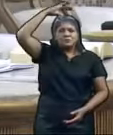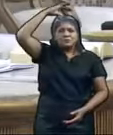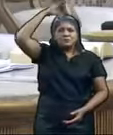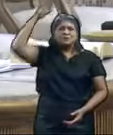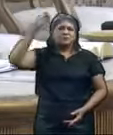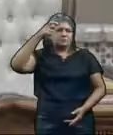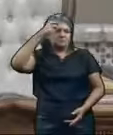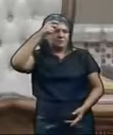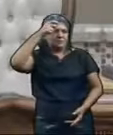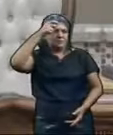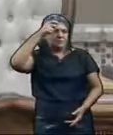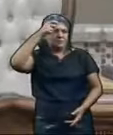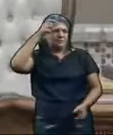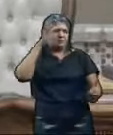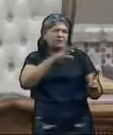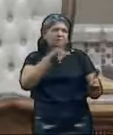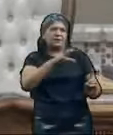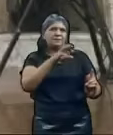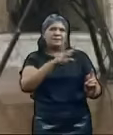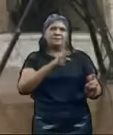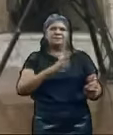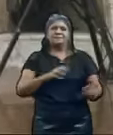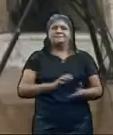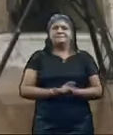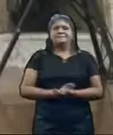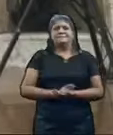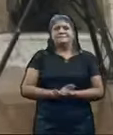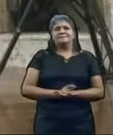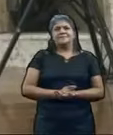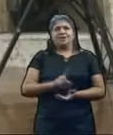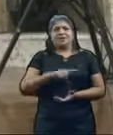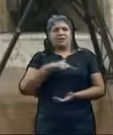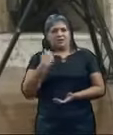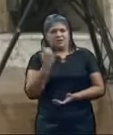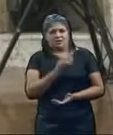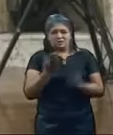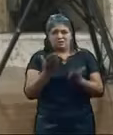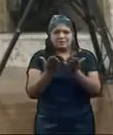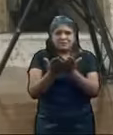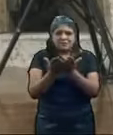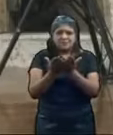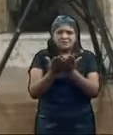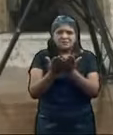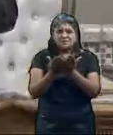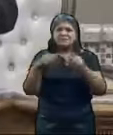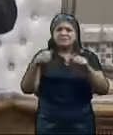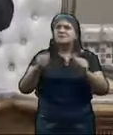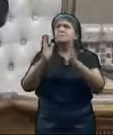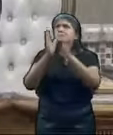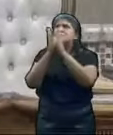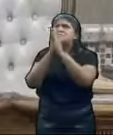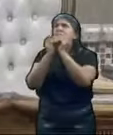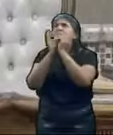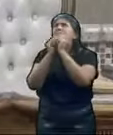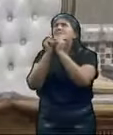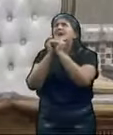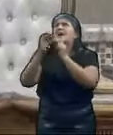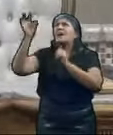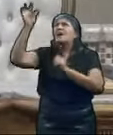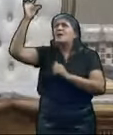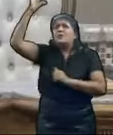E agora acredito que ficar aqui pode colocar a barba de molho e a